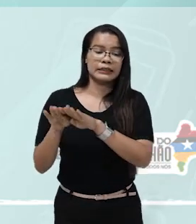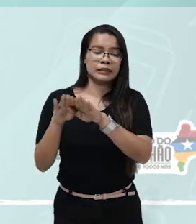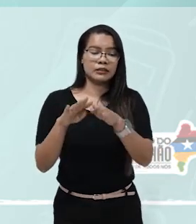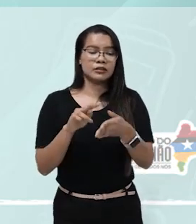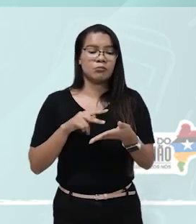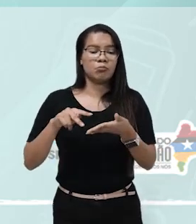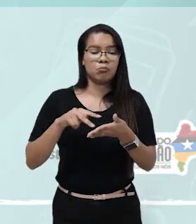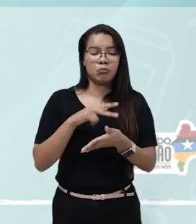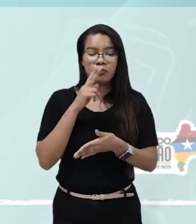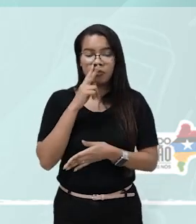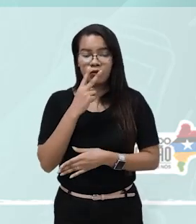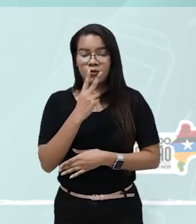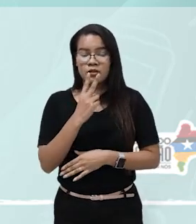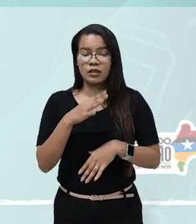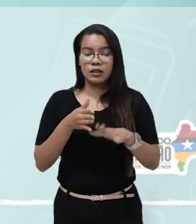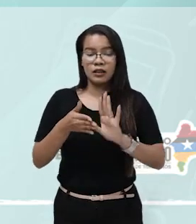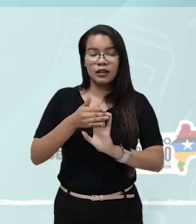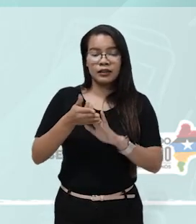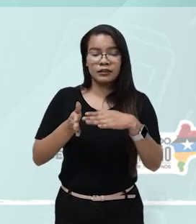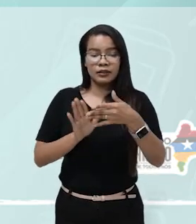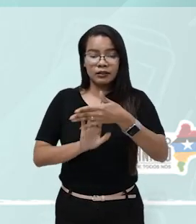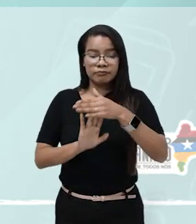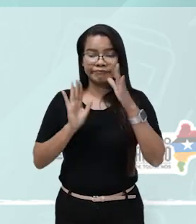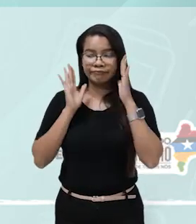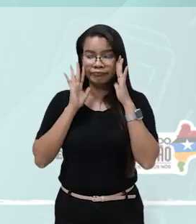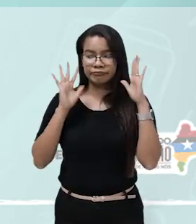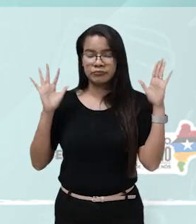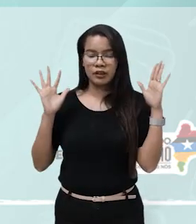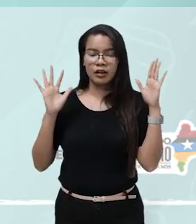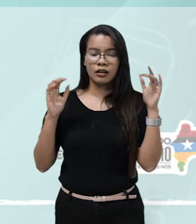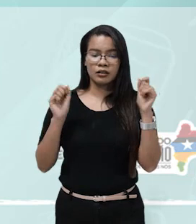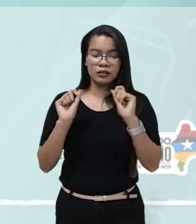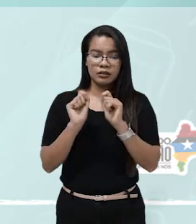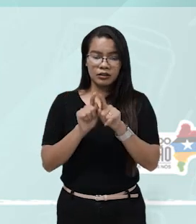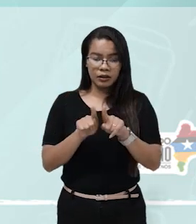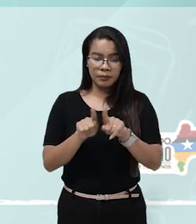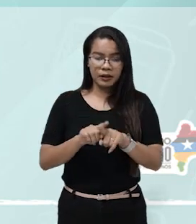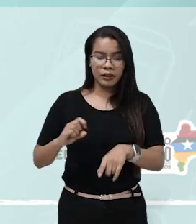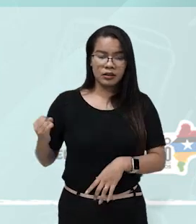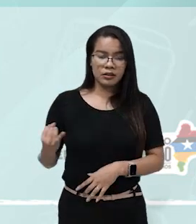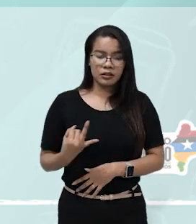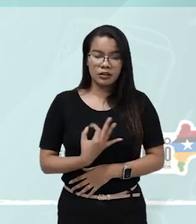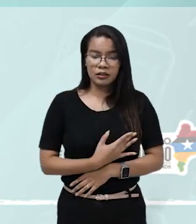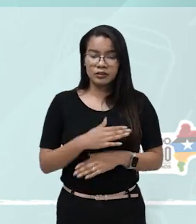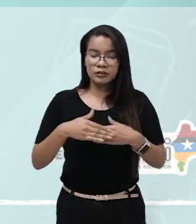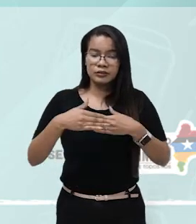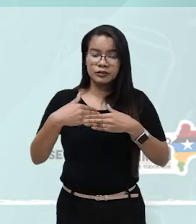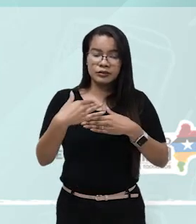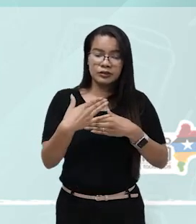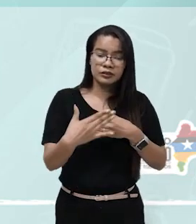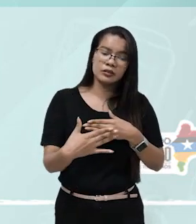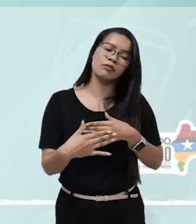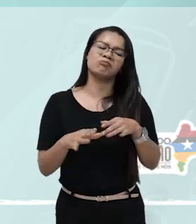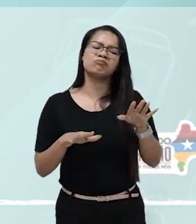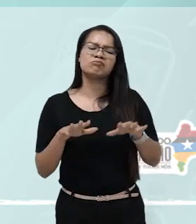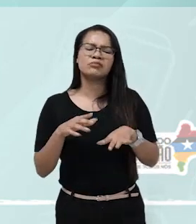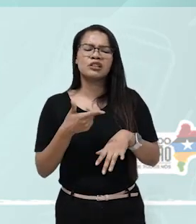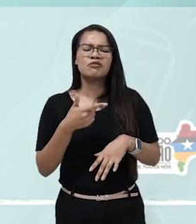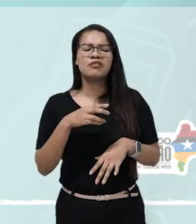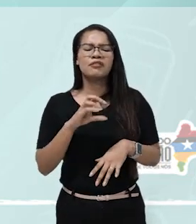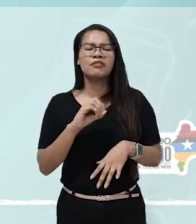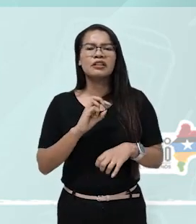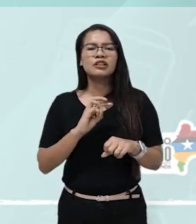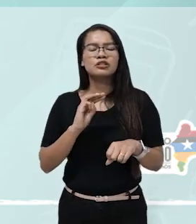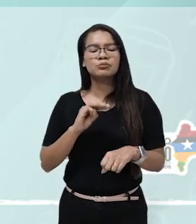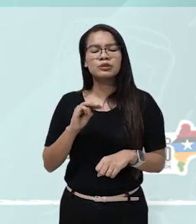equilíbrio, ritmo, força, lateralidade e agilidade. Sua duração aproximada é